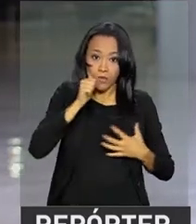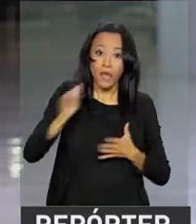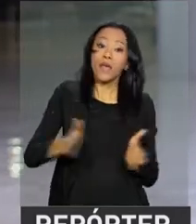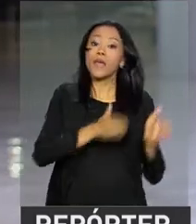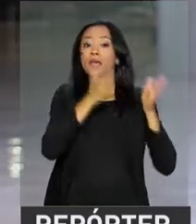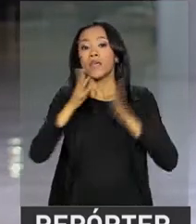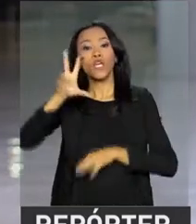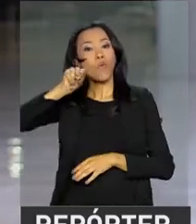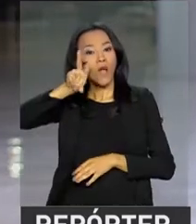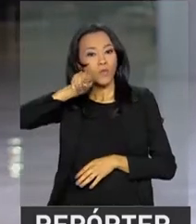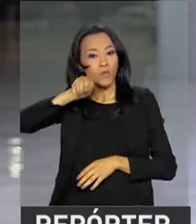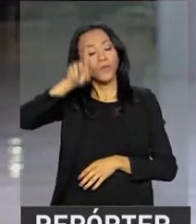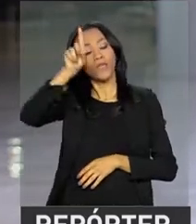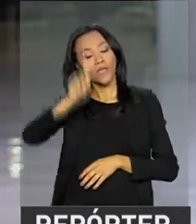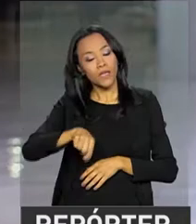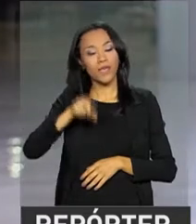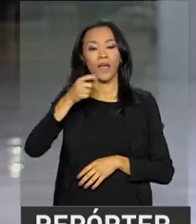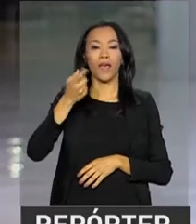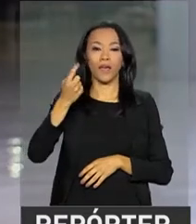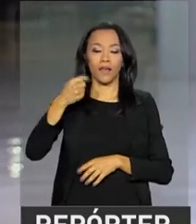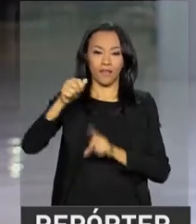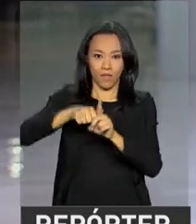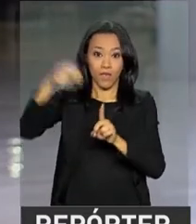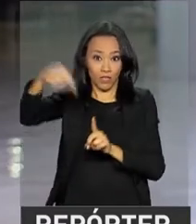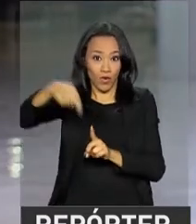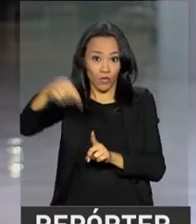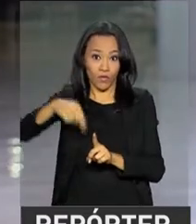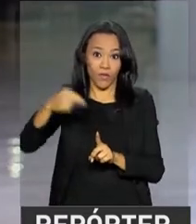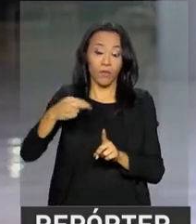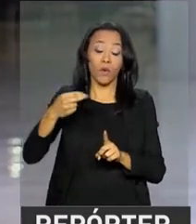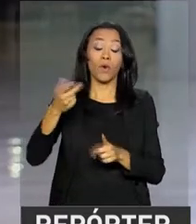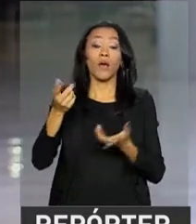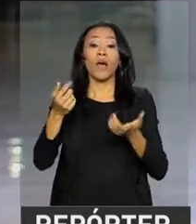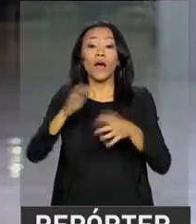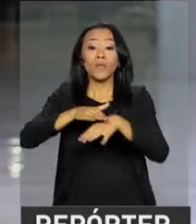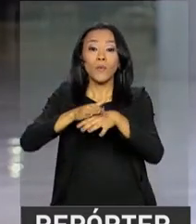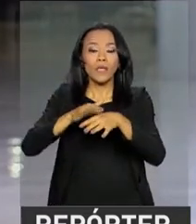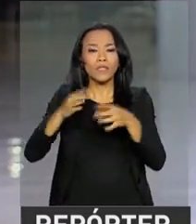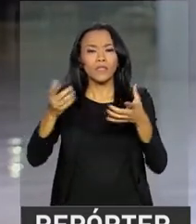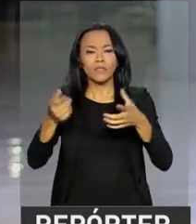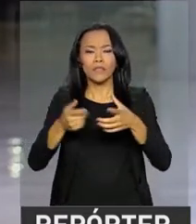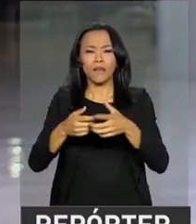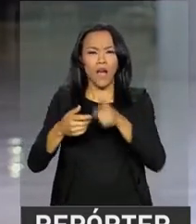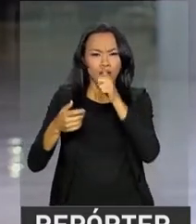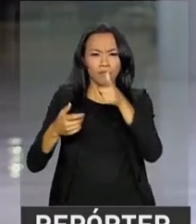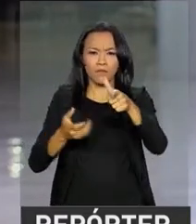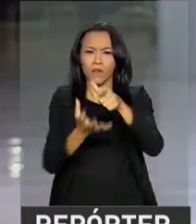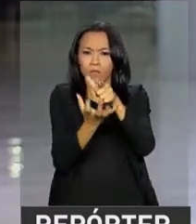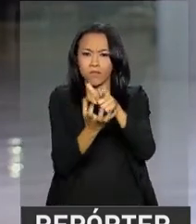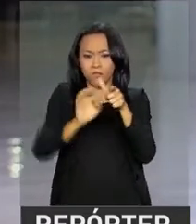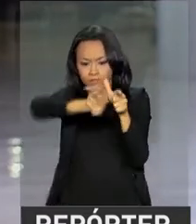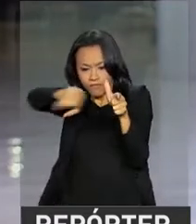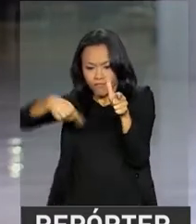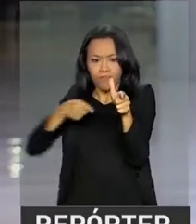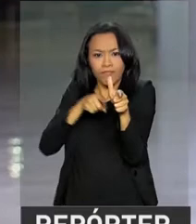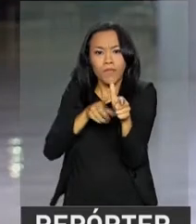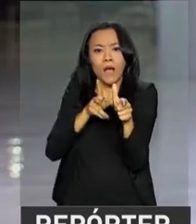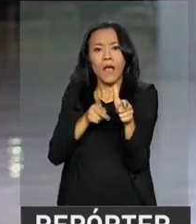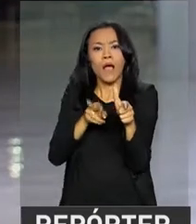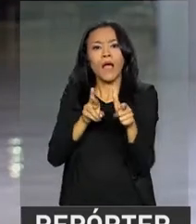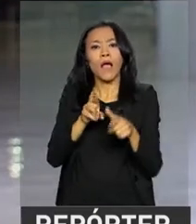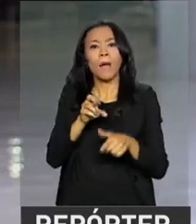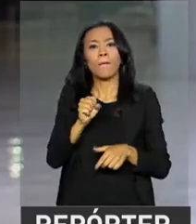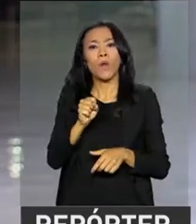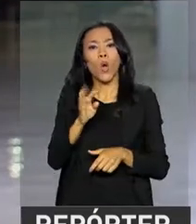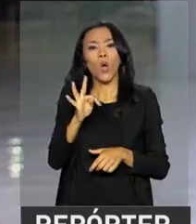câncer de próstata nos homens o a campanha terá iluminação de prédios públicos na cor vermelha realização de